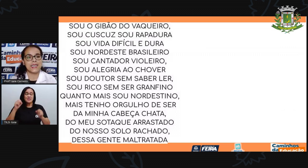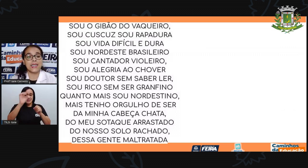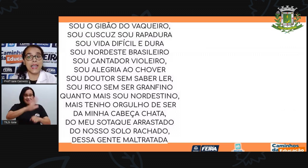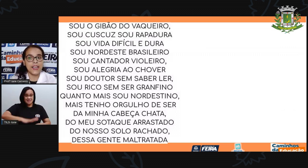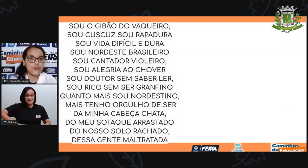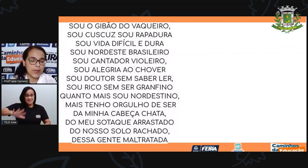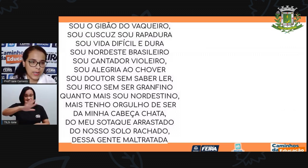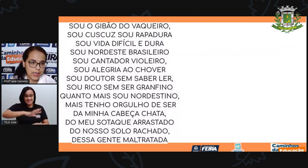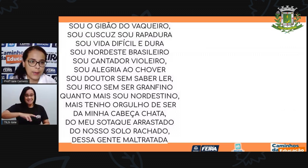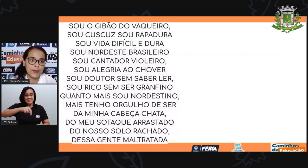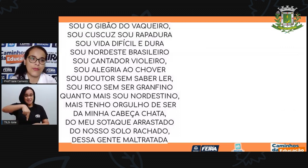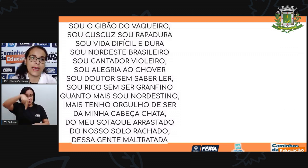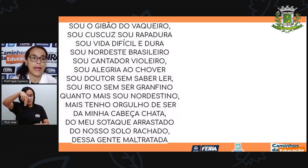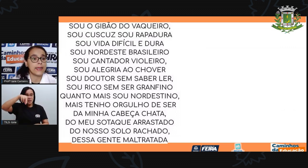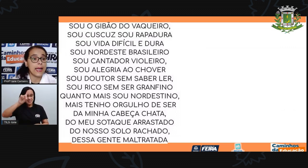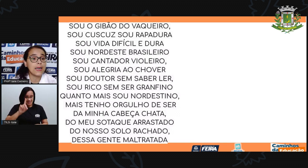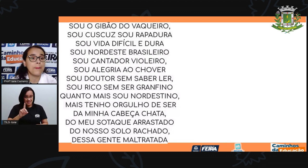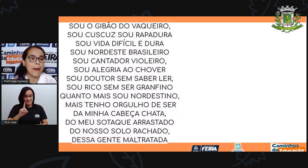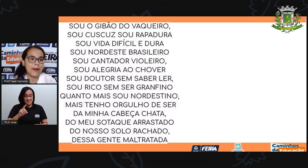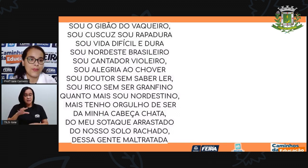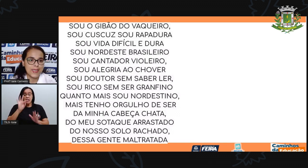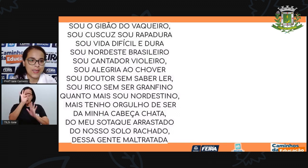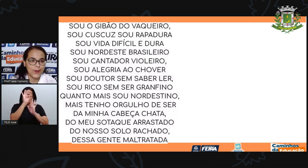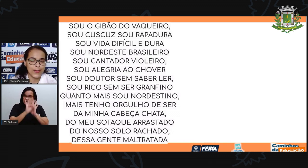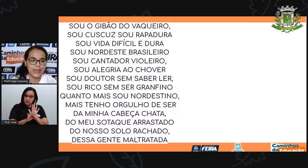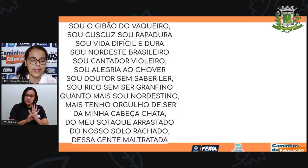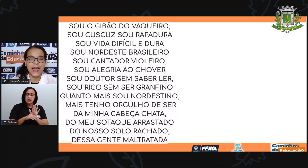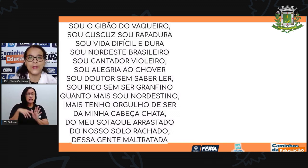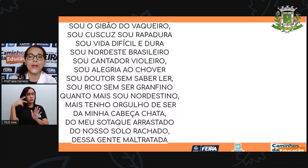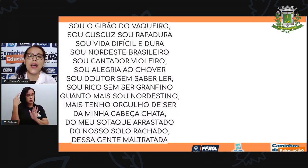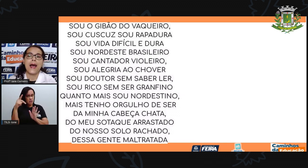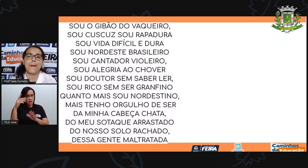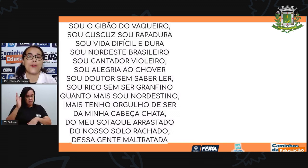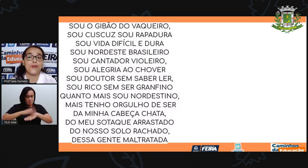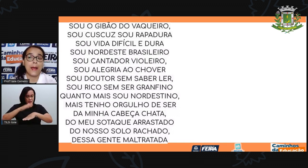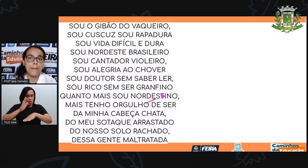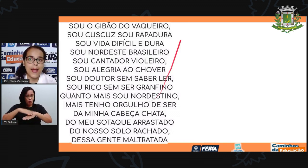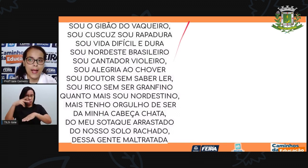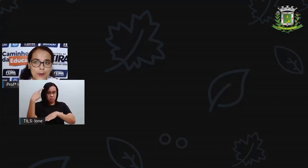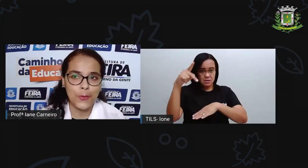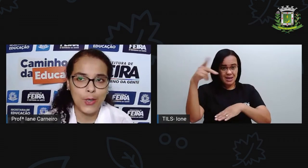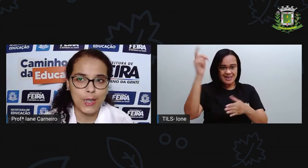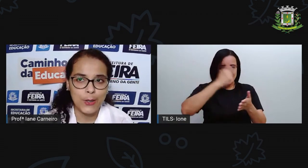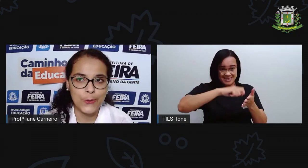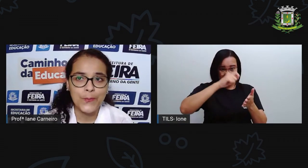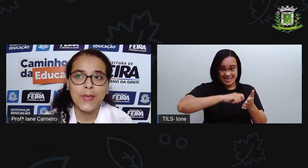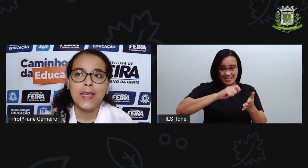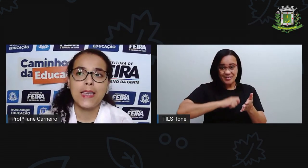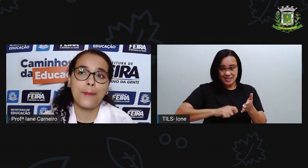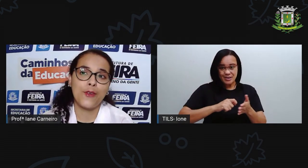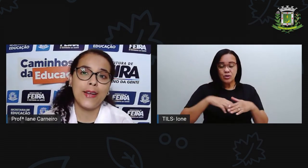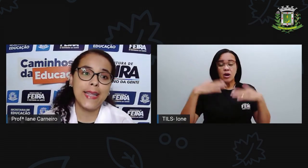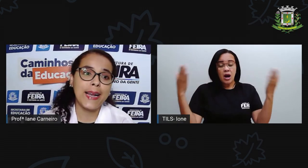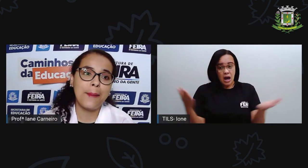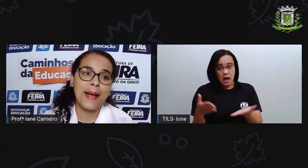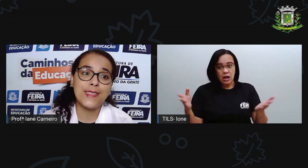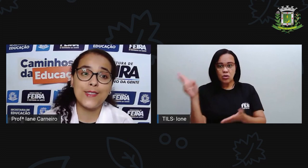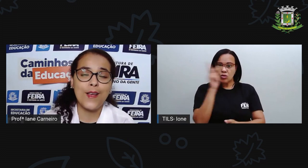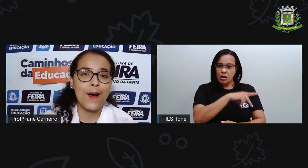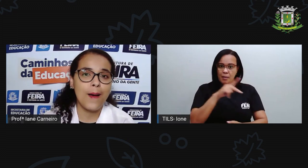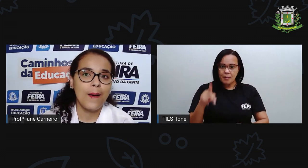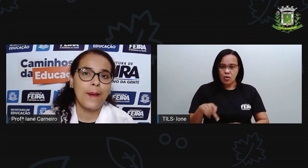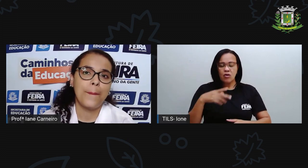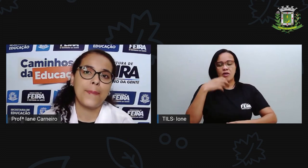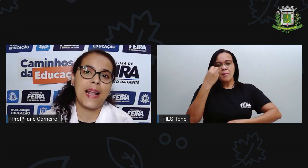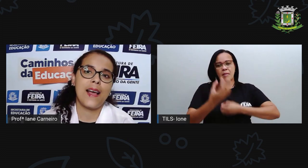esse texto é dele. A Pró vai declamar pra vocês agora, tá certo? A Pró vai parar aqui um pouquinho, que a Pró vai declamar